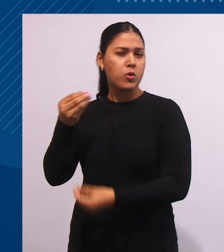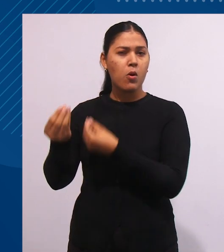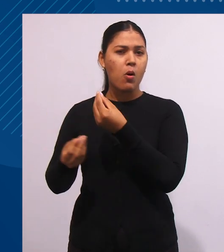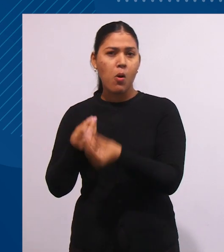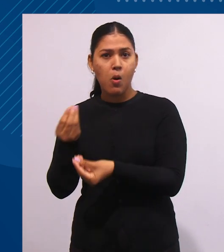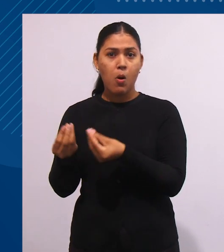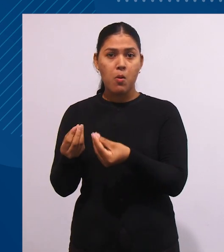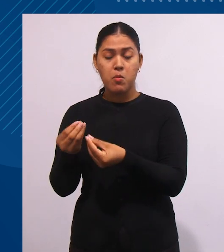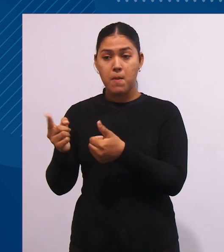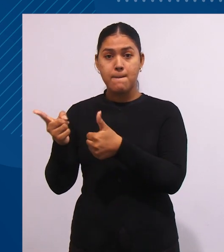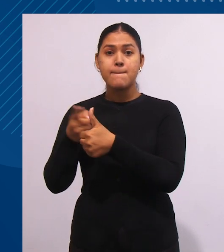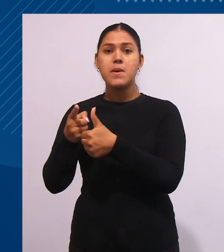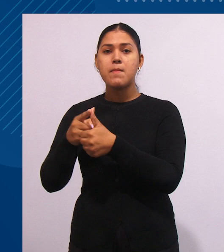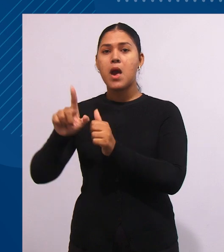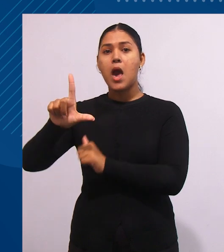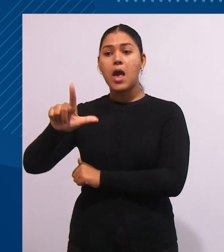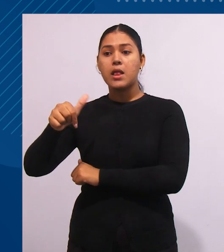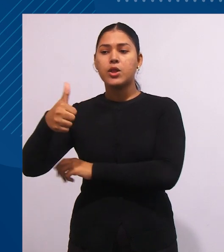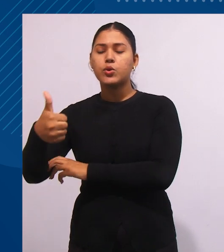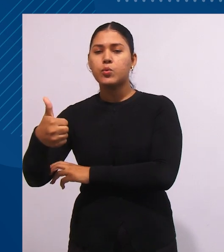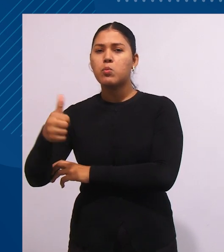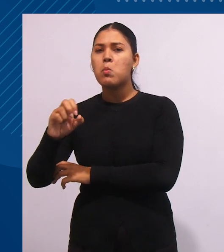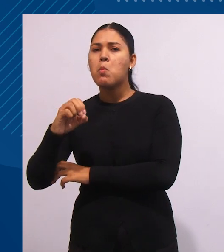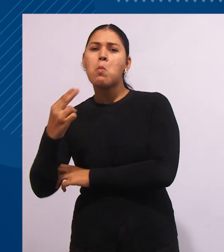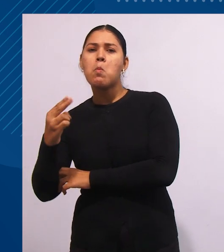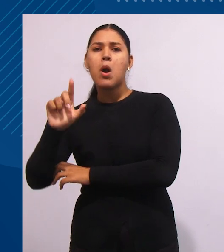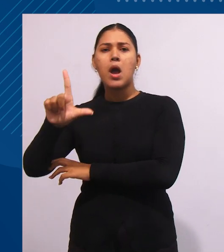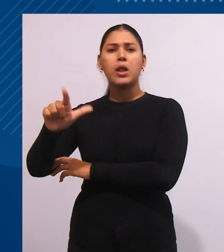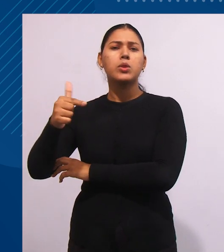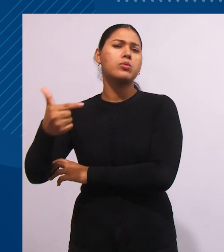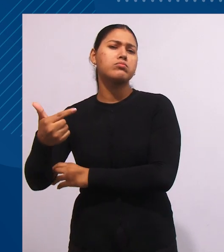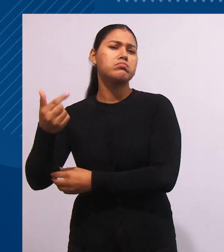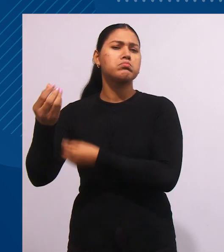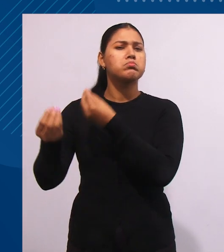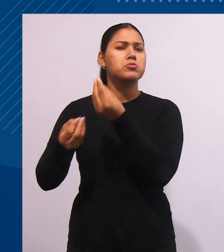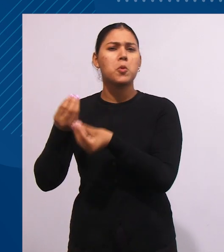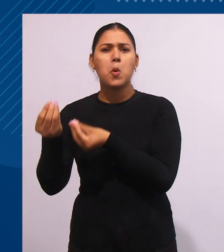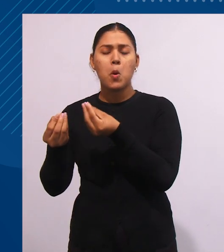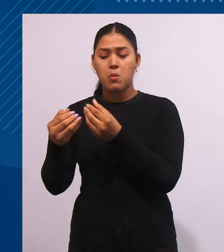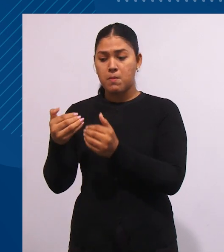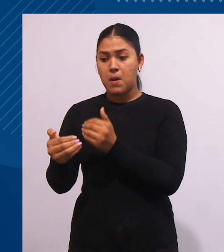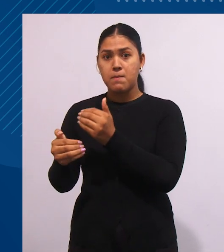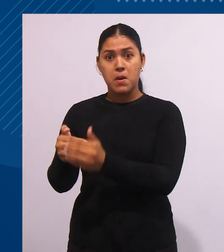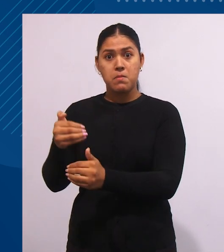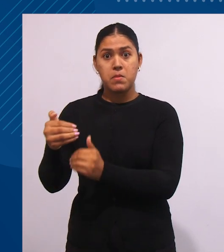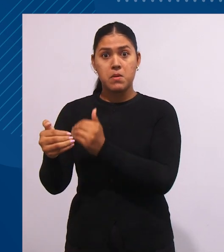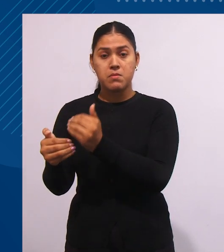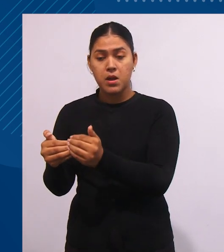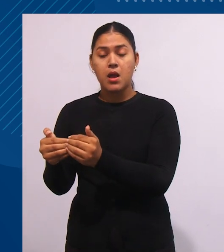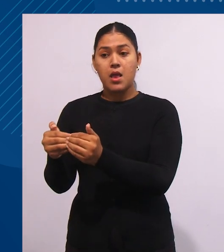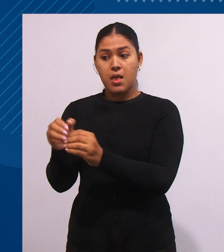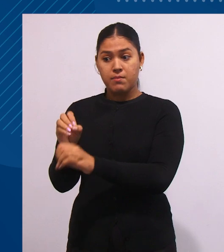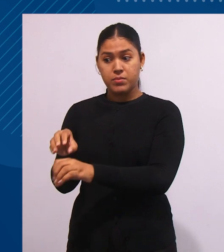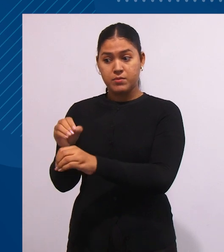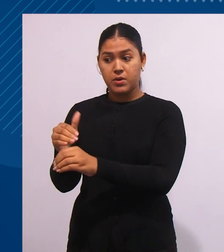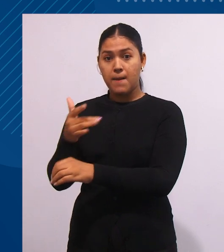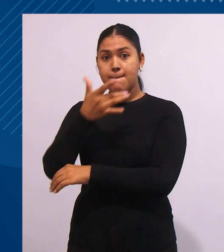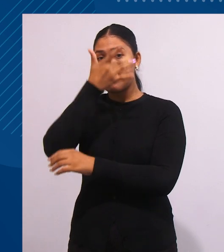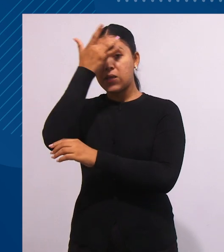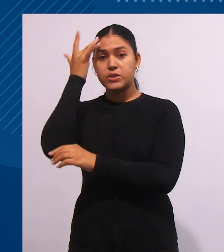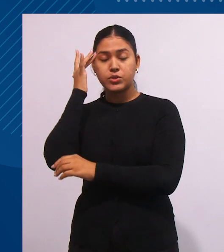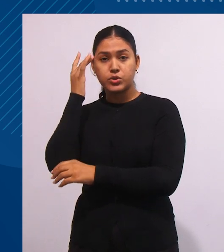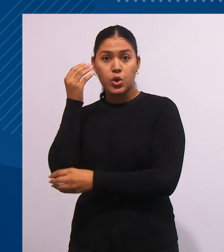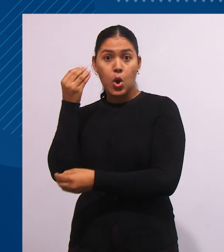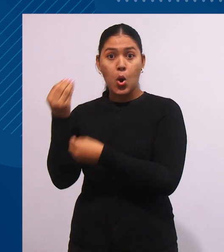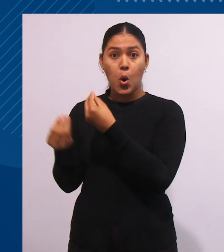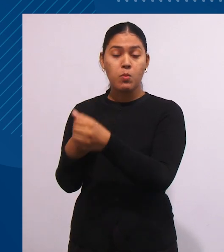Qual seria a primeira língua, a segunda língua? Como é que funciona, no caso, essa